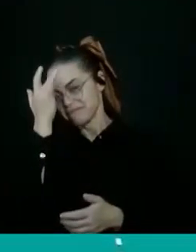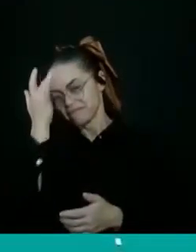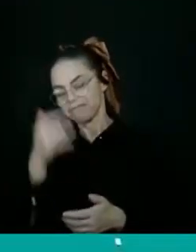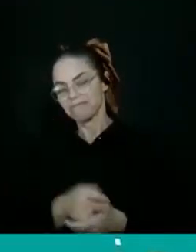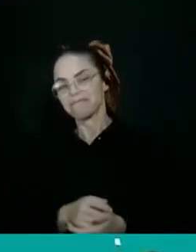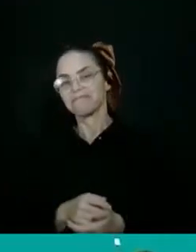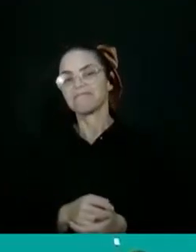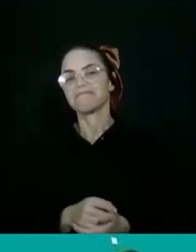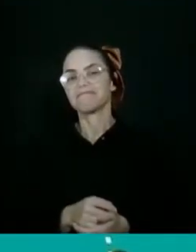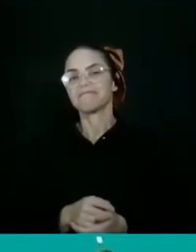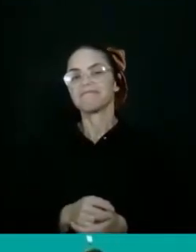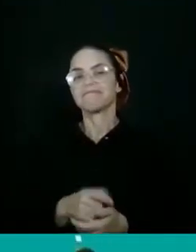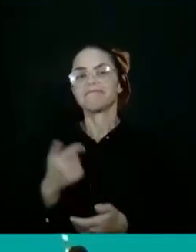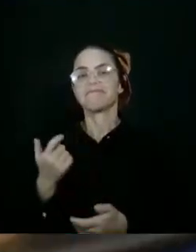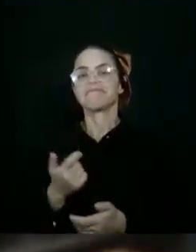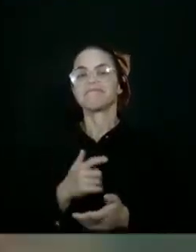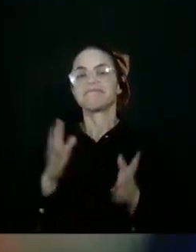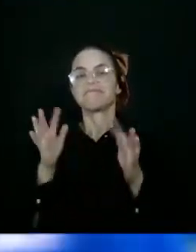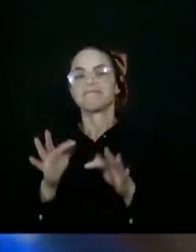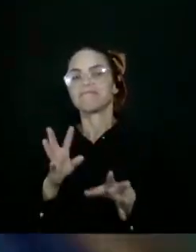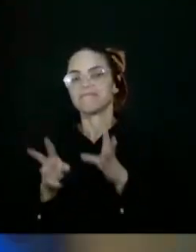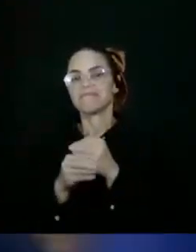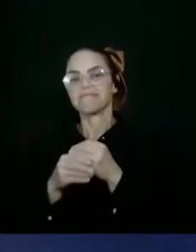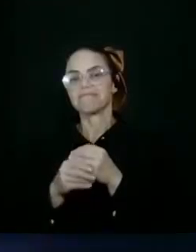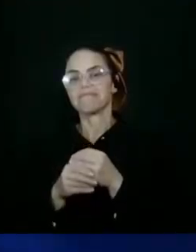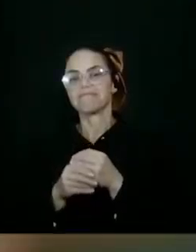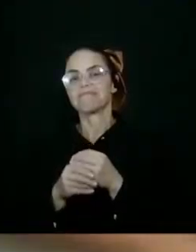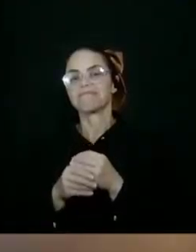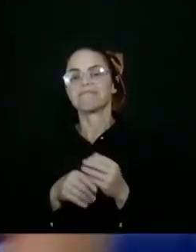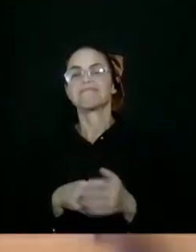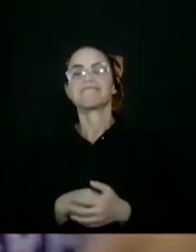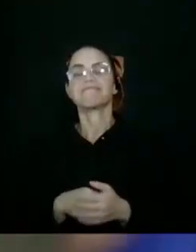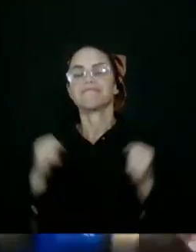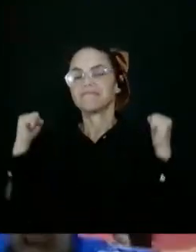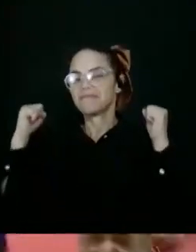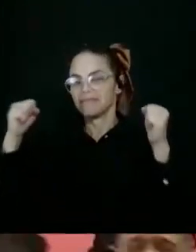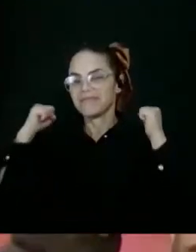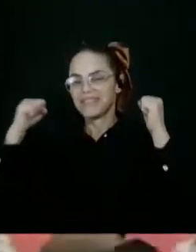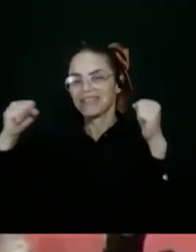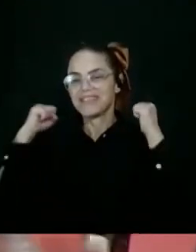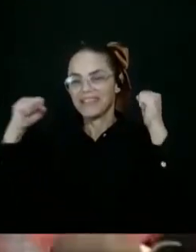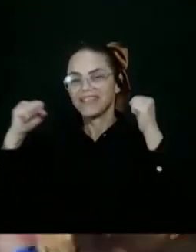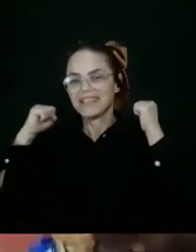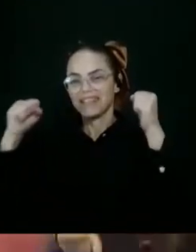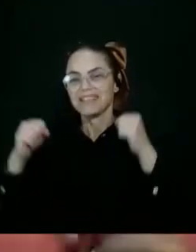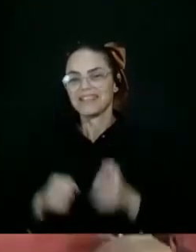só poderia terminar em um ace e foi de Adriano.